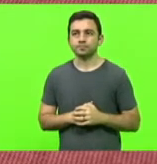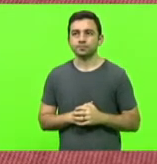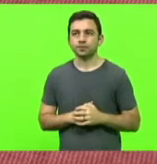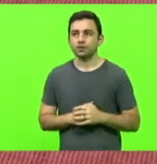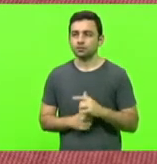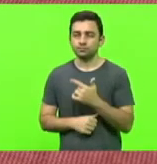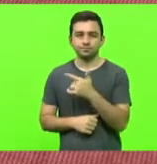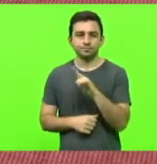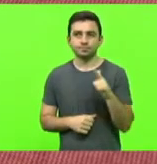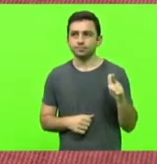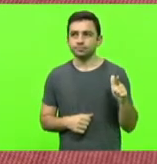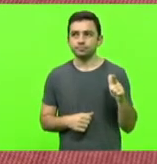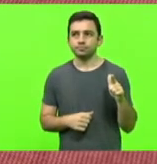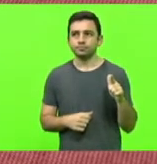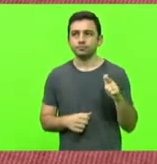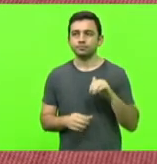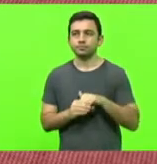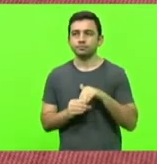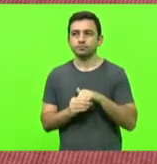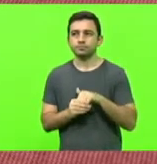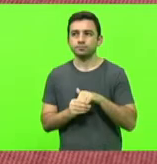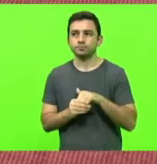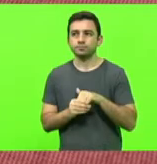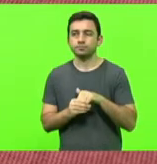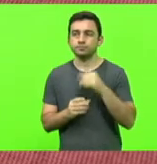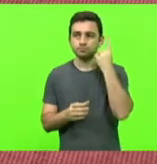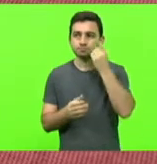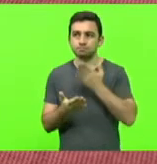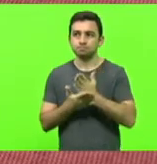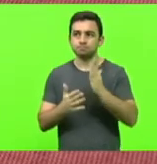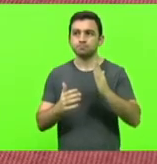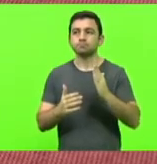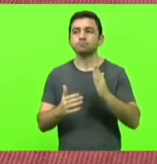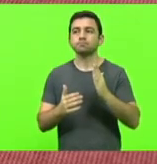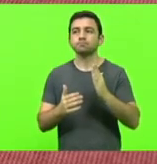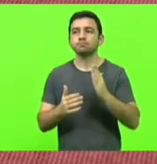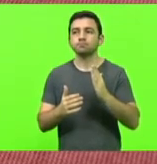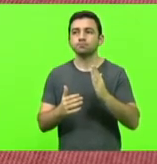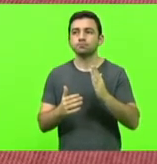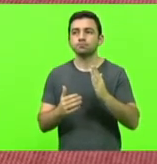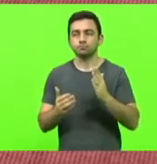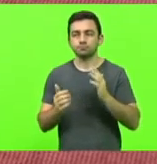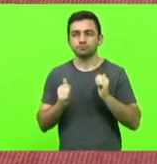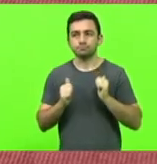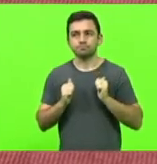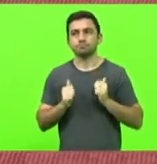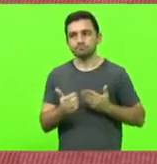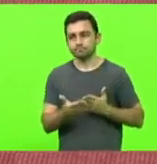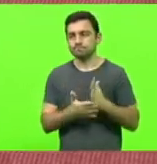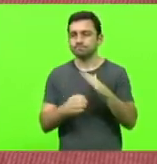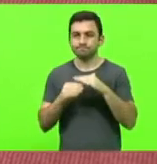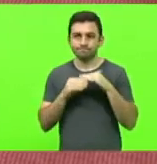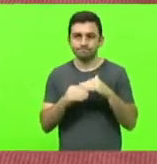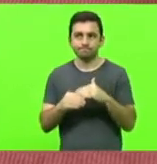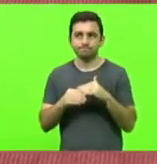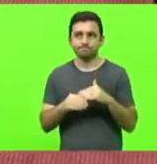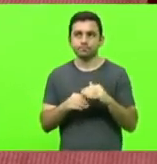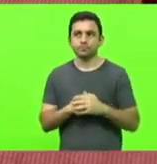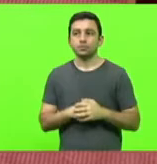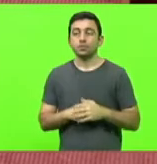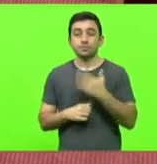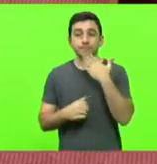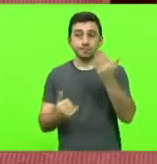havendo quem queira discutir, em votação. Deputados que aprovam, permaneçam como se encontram. Aprovado por unanimidade.